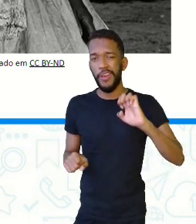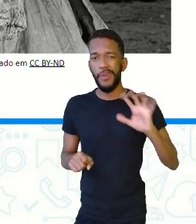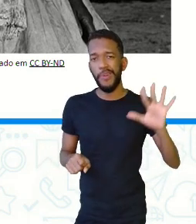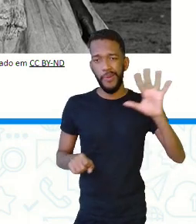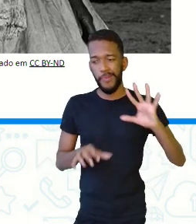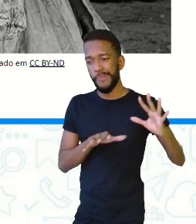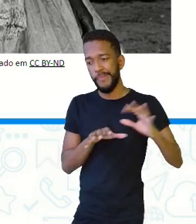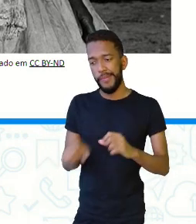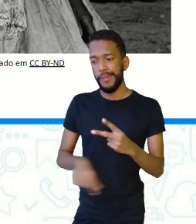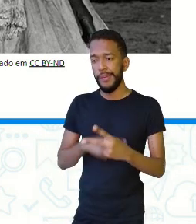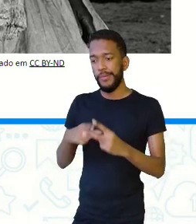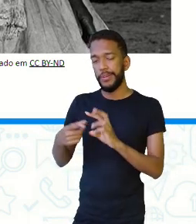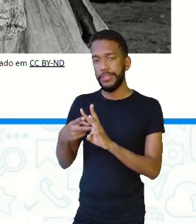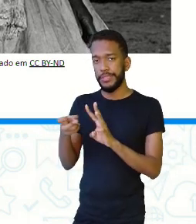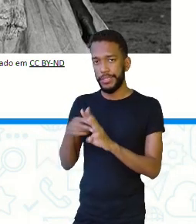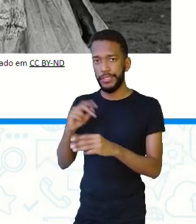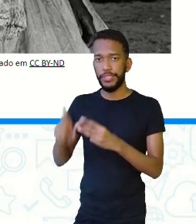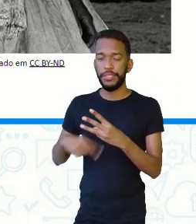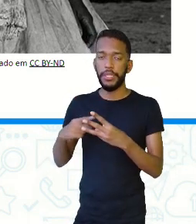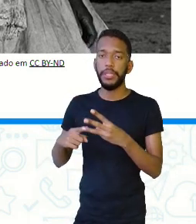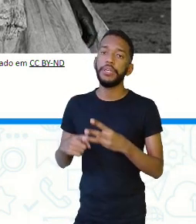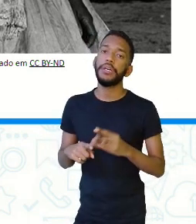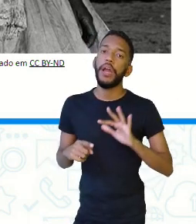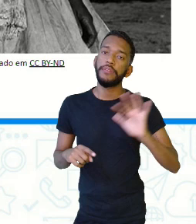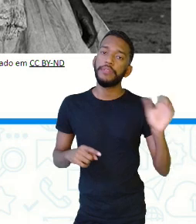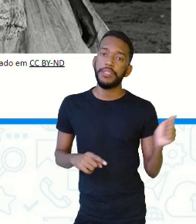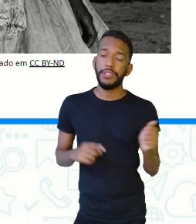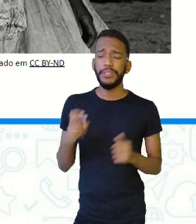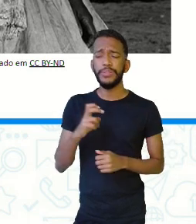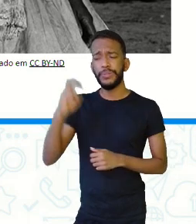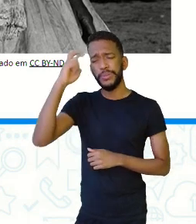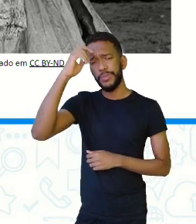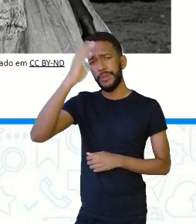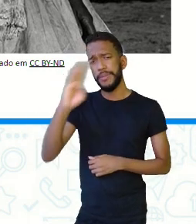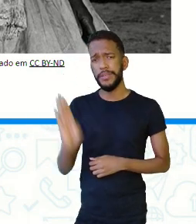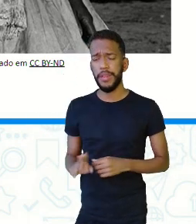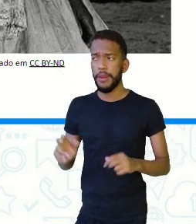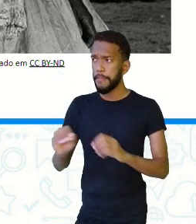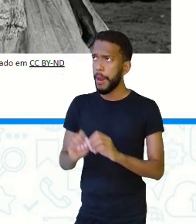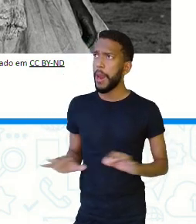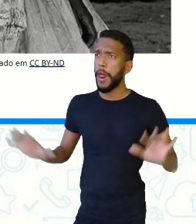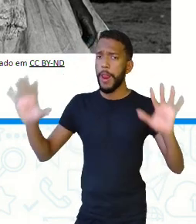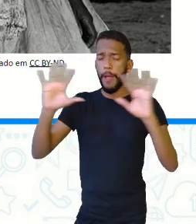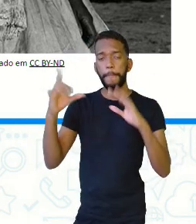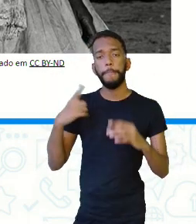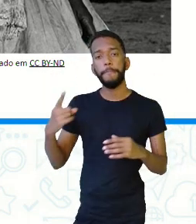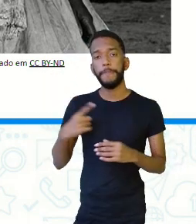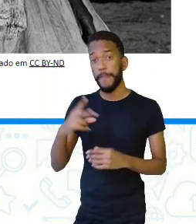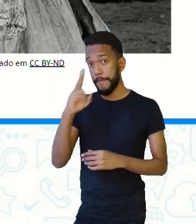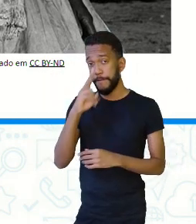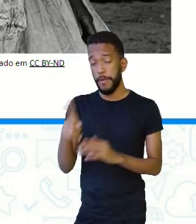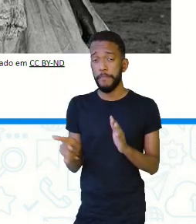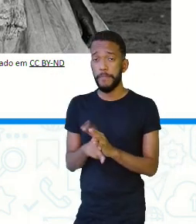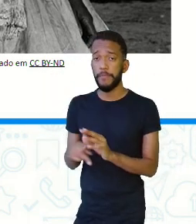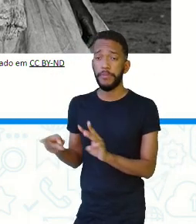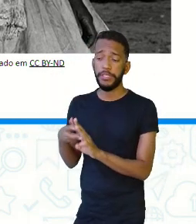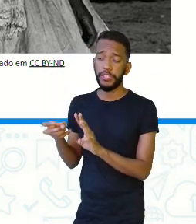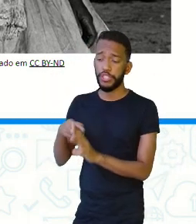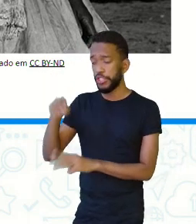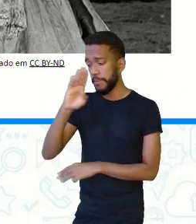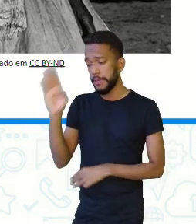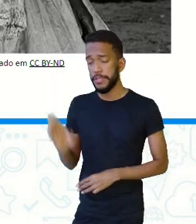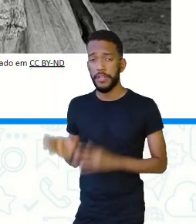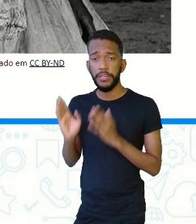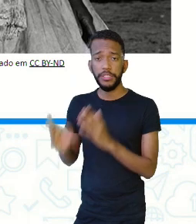portugueses, indígenas e africanos. A cultura brasileira, por sua vez, apresenta fortes traços tanto da cultura indígena